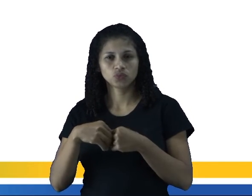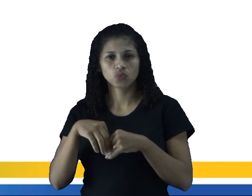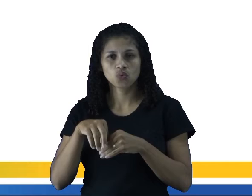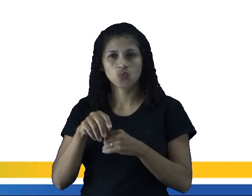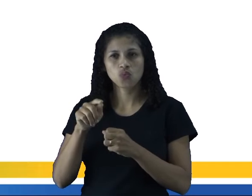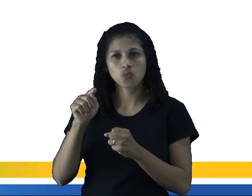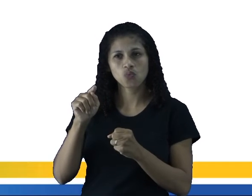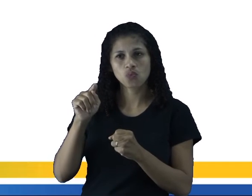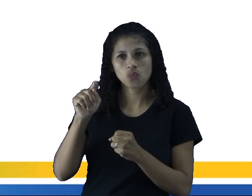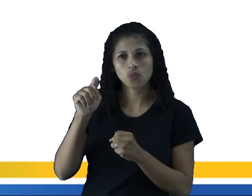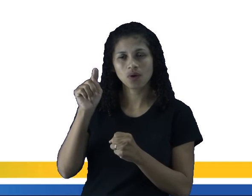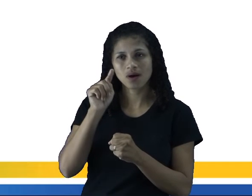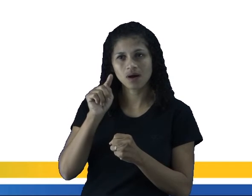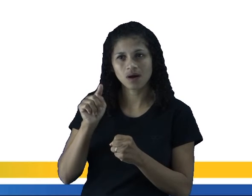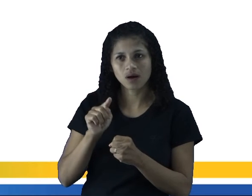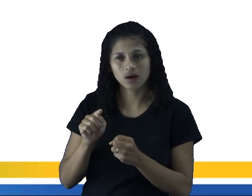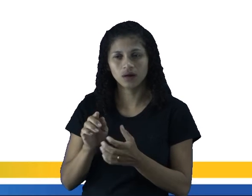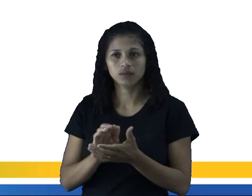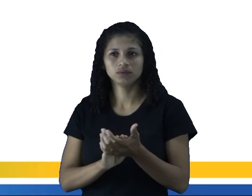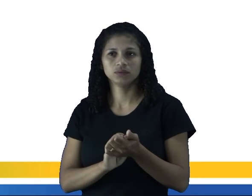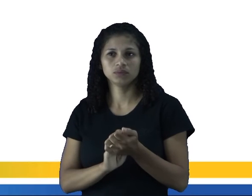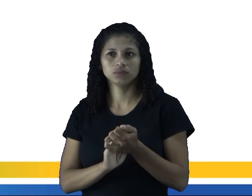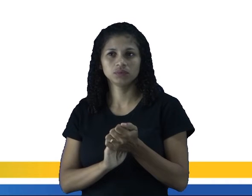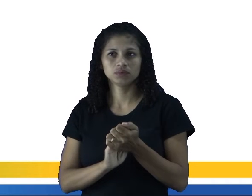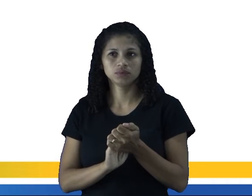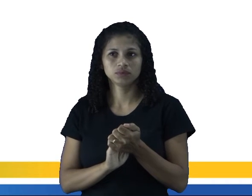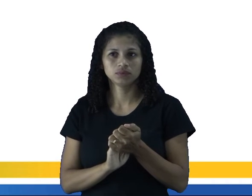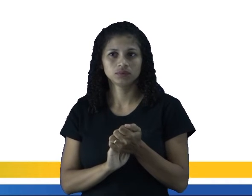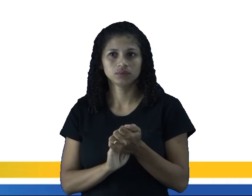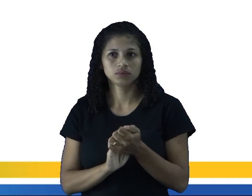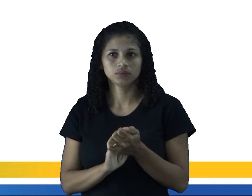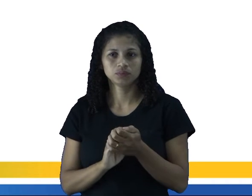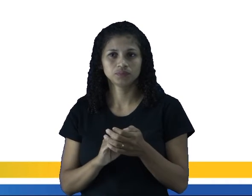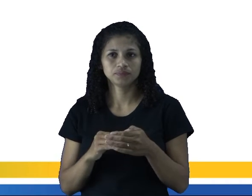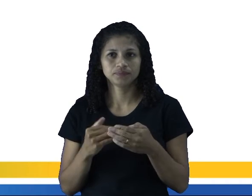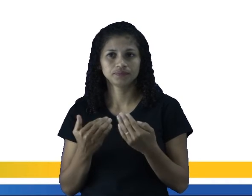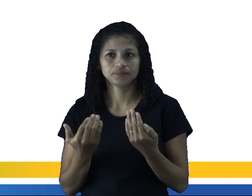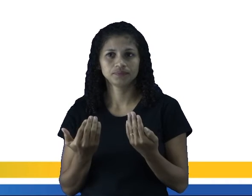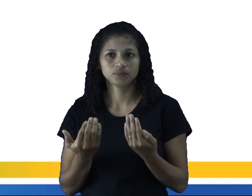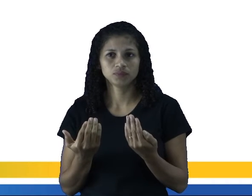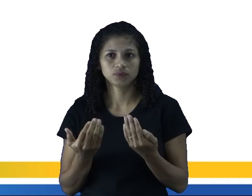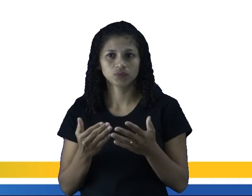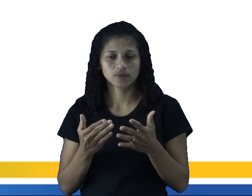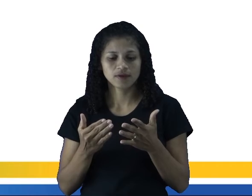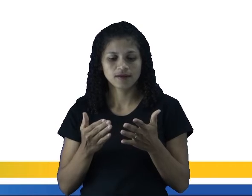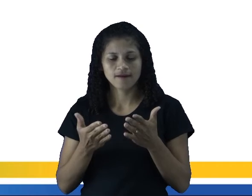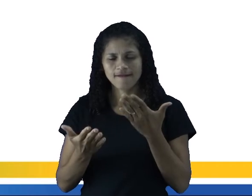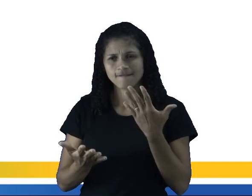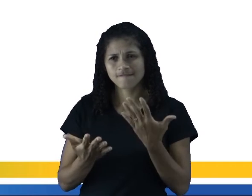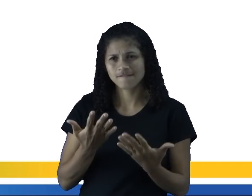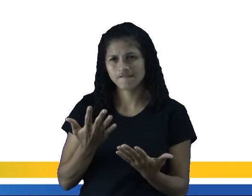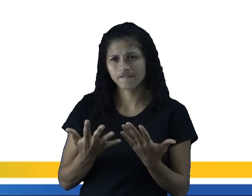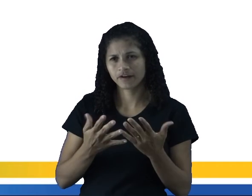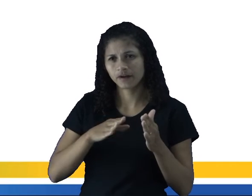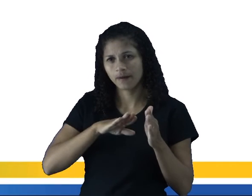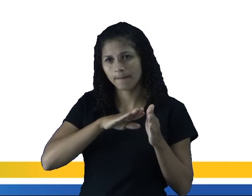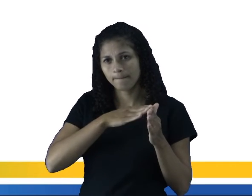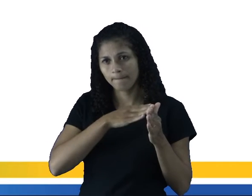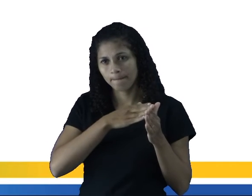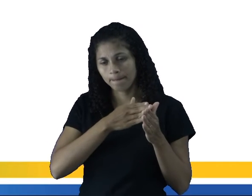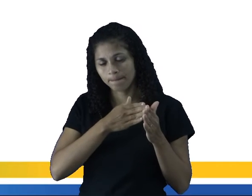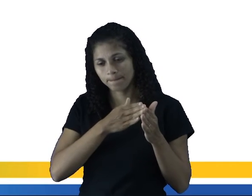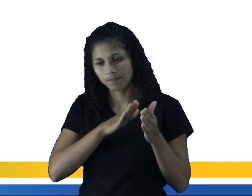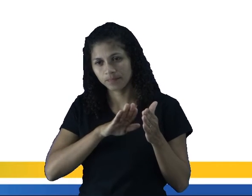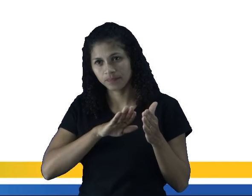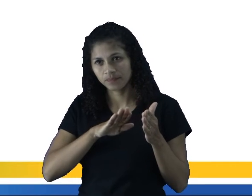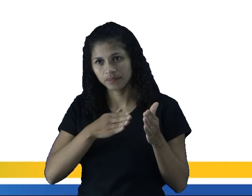essa é a energia liberada quando ele recebe um elétron. Então, essa propriedade ela vai variar da